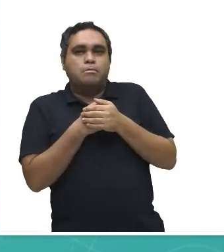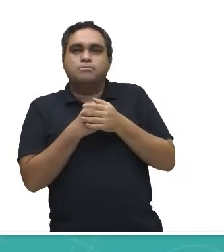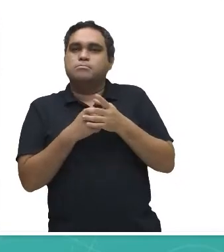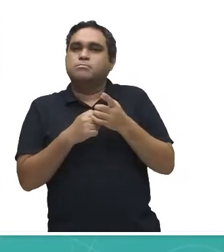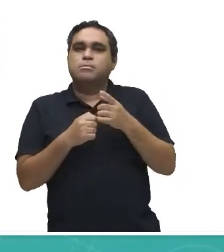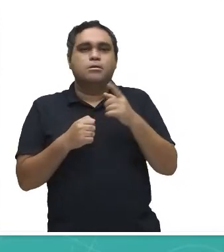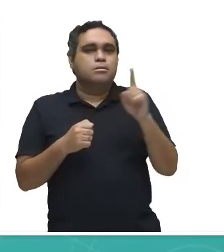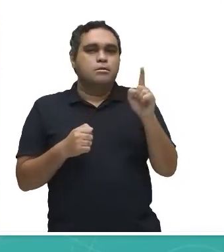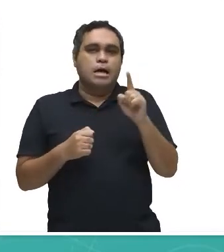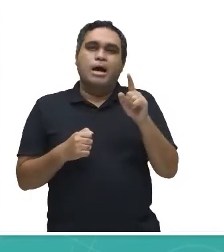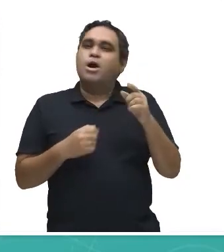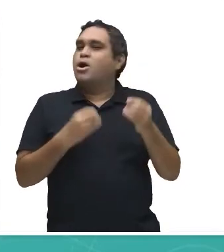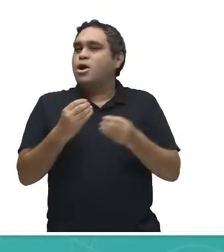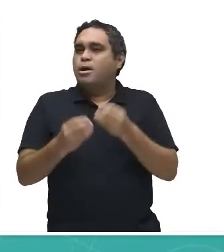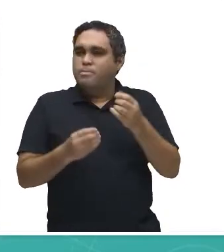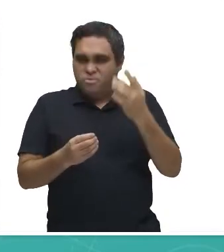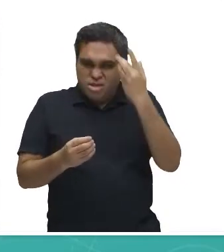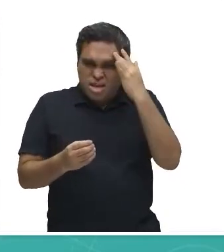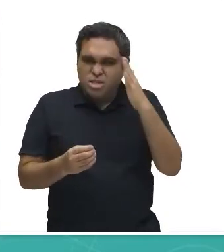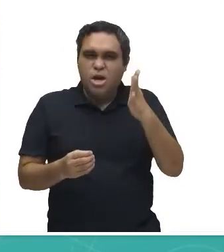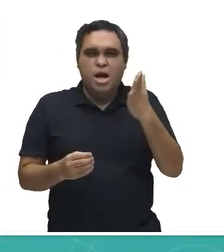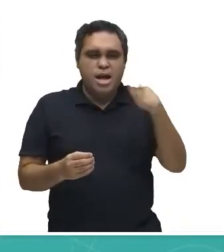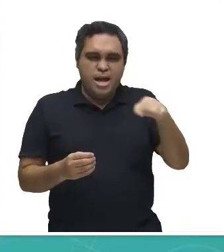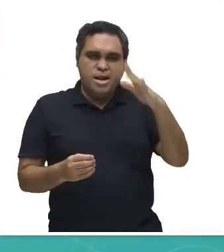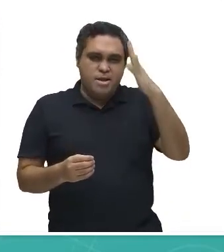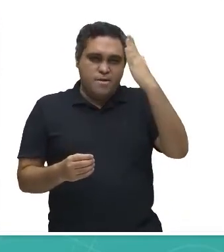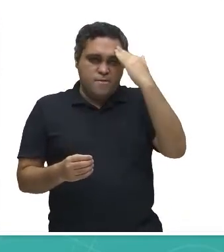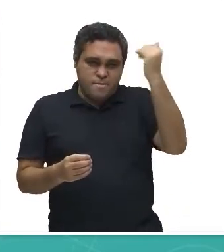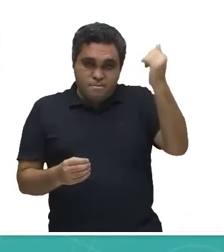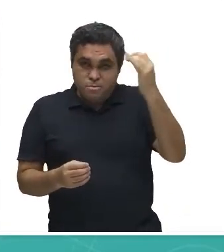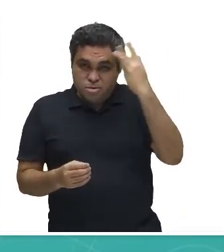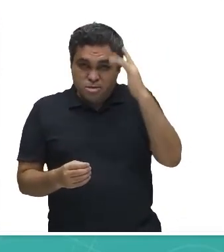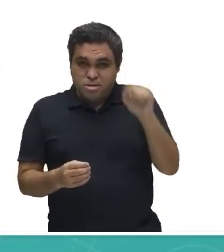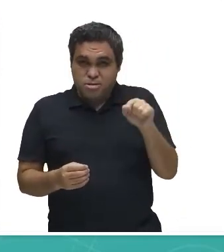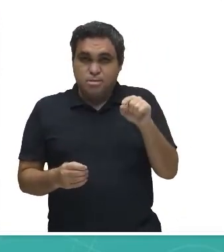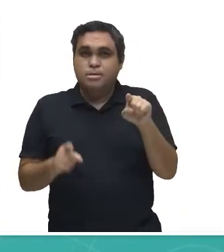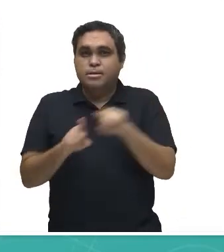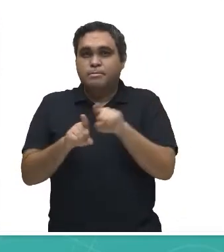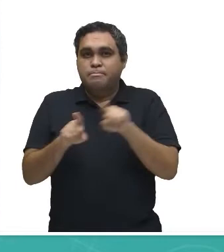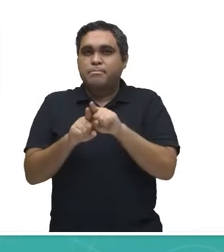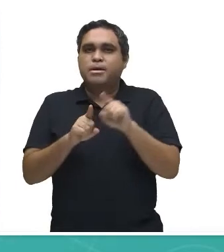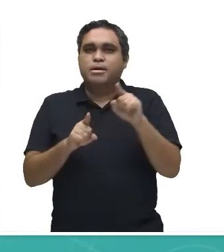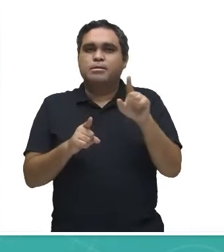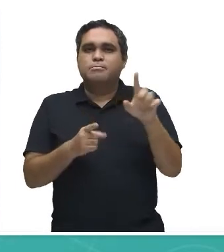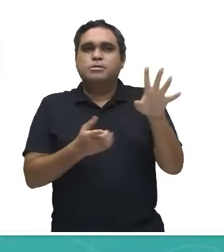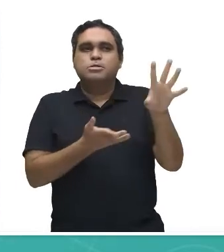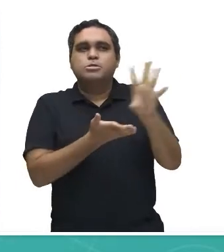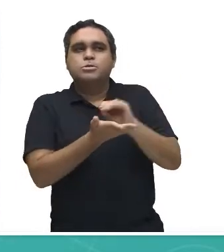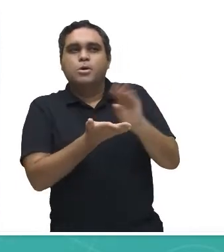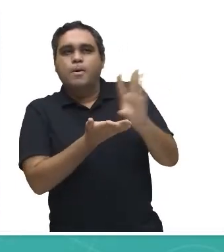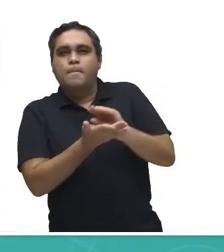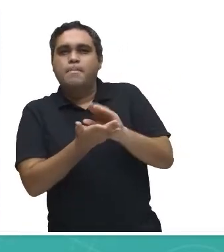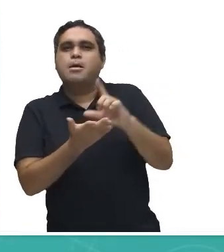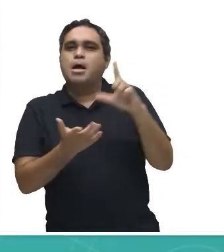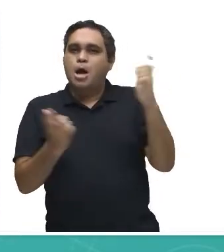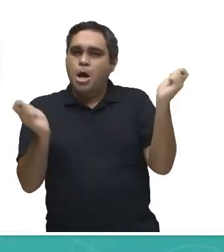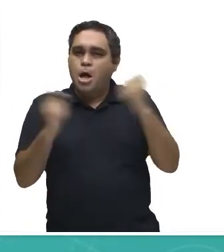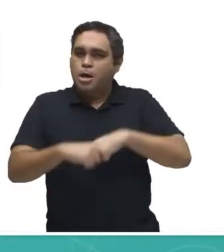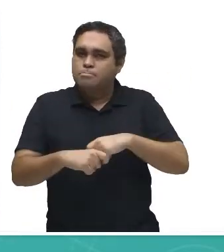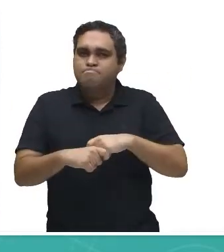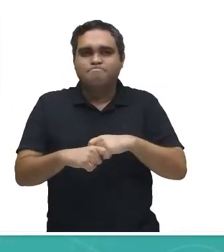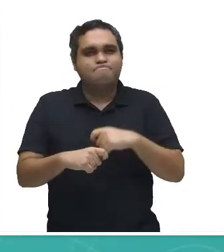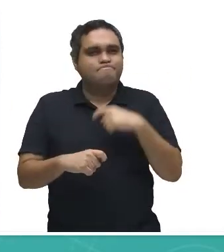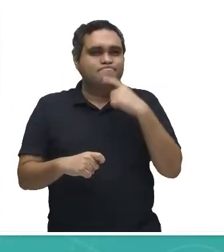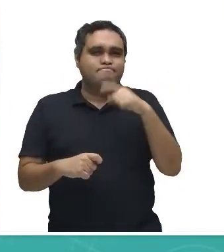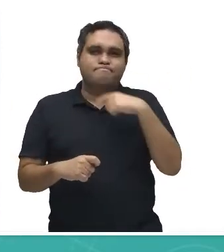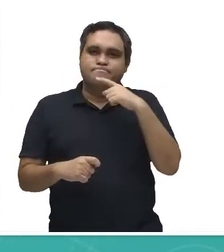naquele momento, será que nós teríamos todos esses artistas? Fica aí uma interrogação para nós, não é verdade? Então,